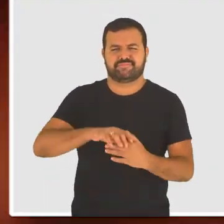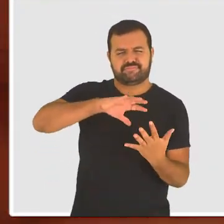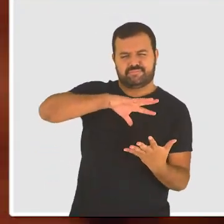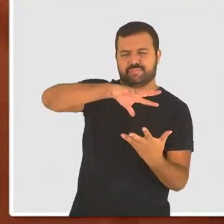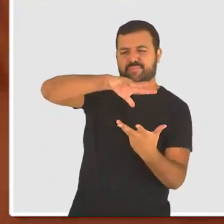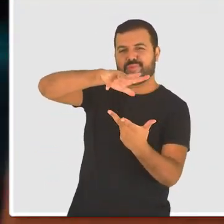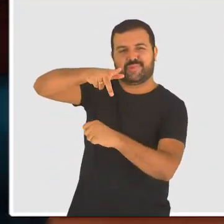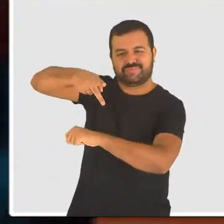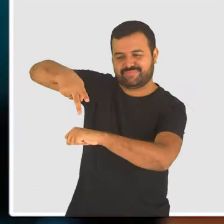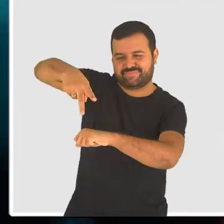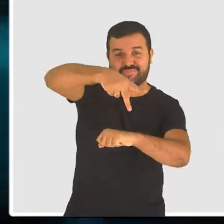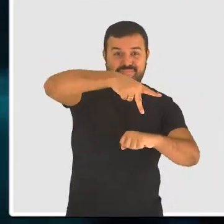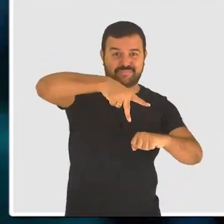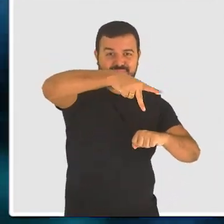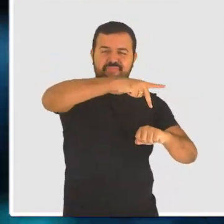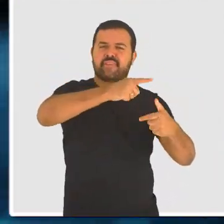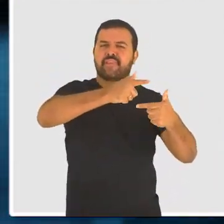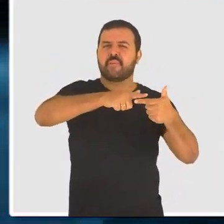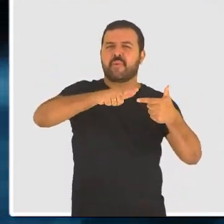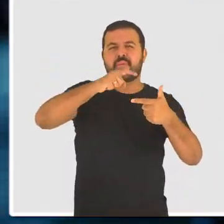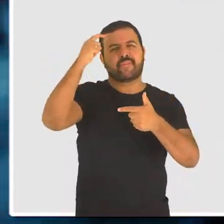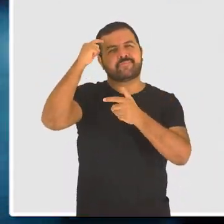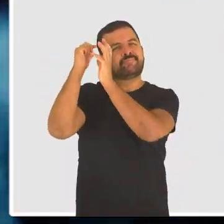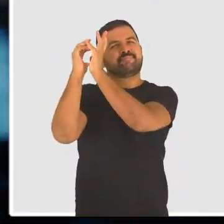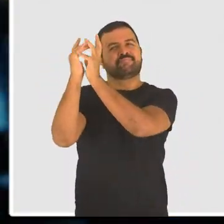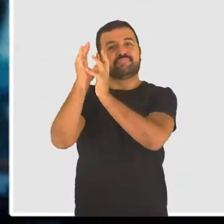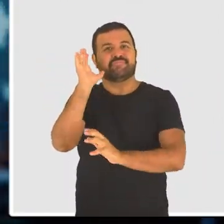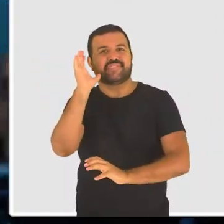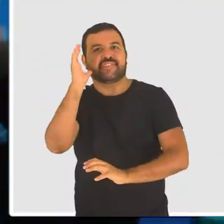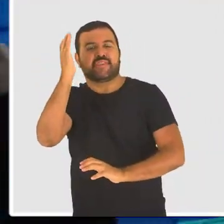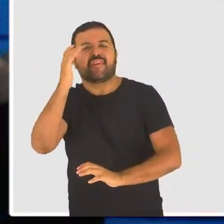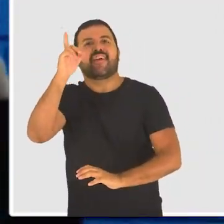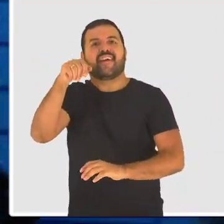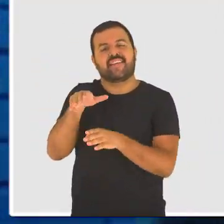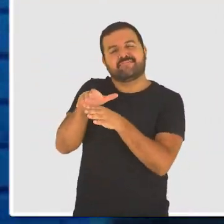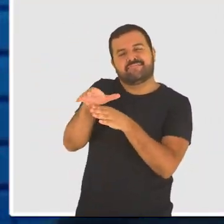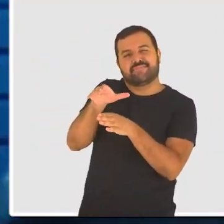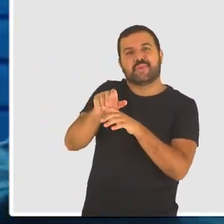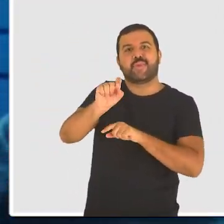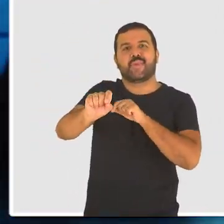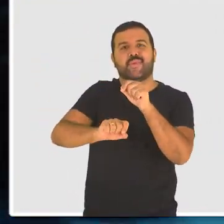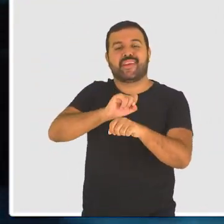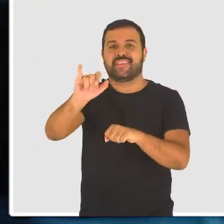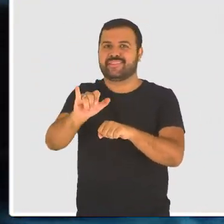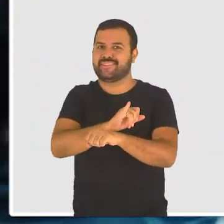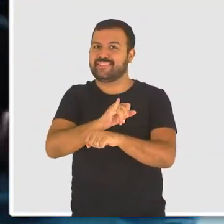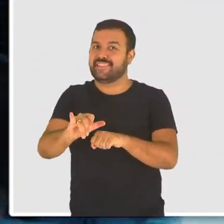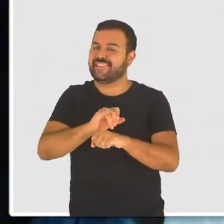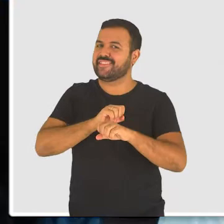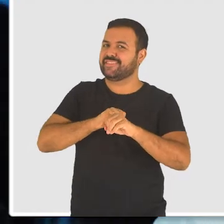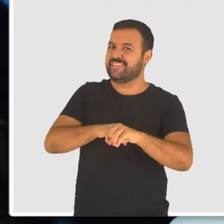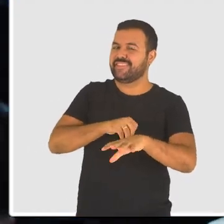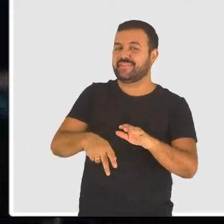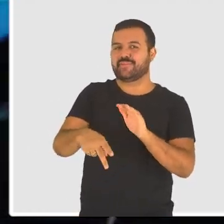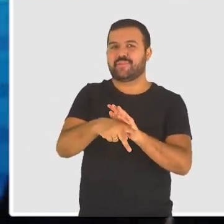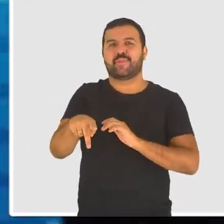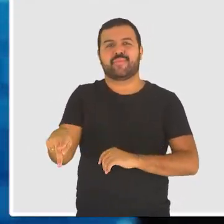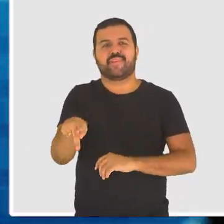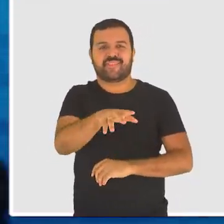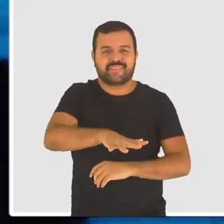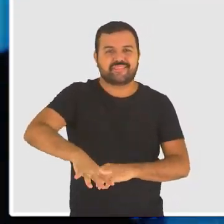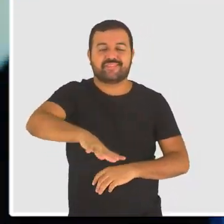Ao redor do mundo, a resolução de problemas é aconselhada como método de ensino aos professores de matemática.